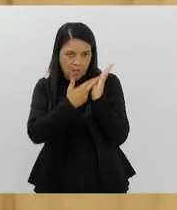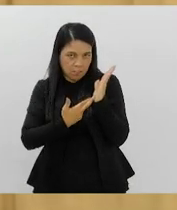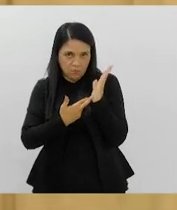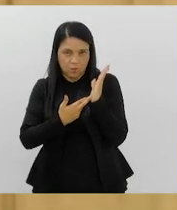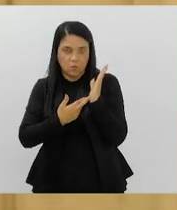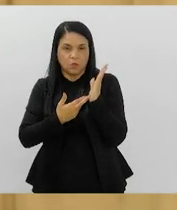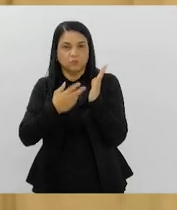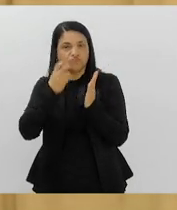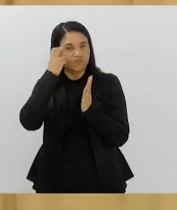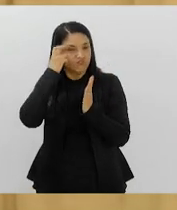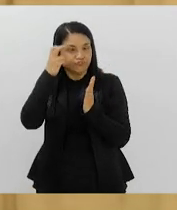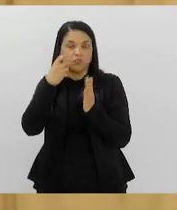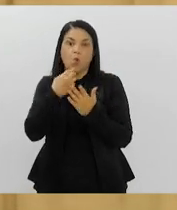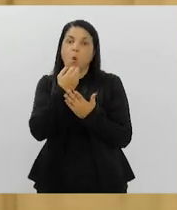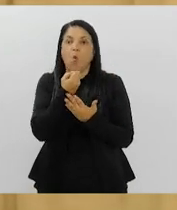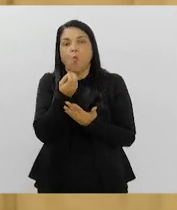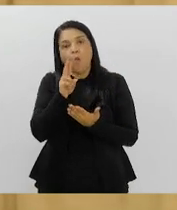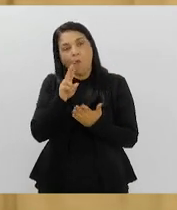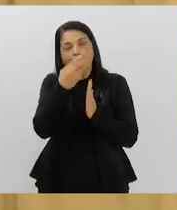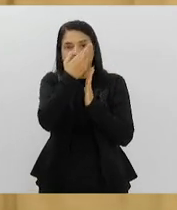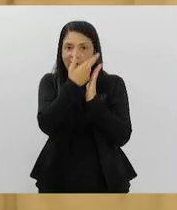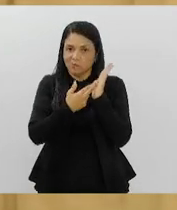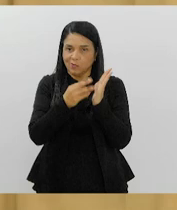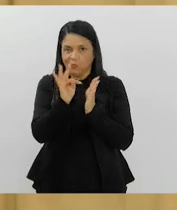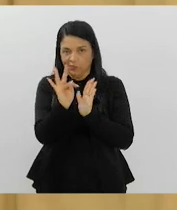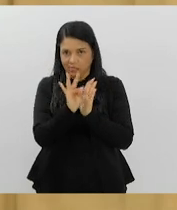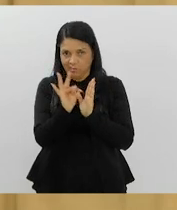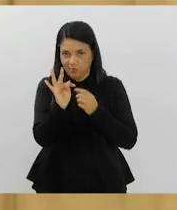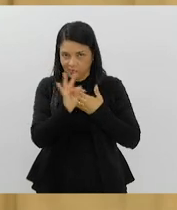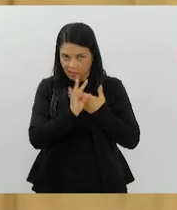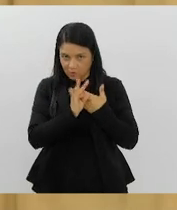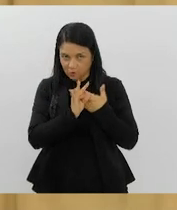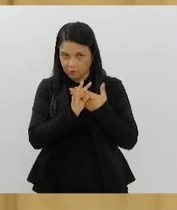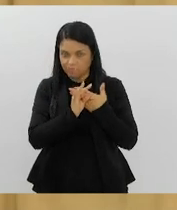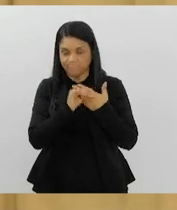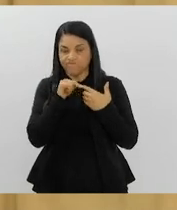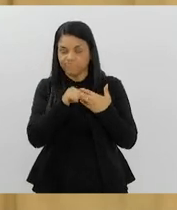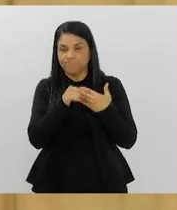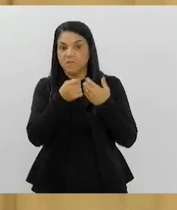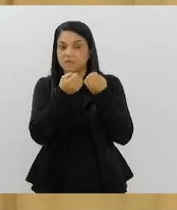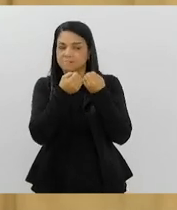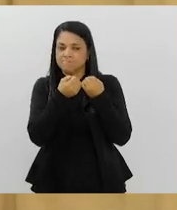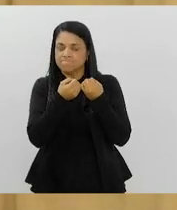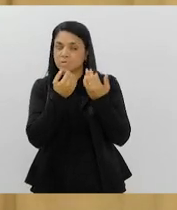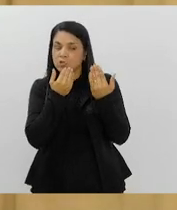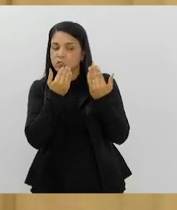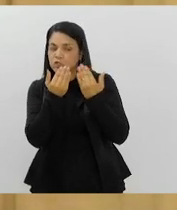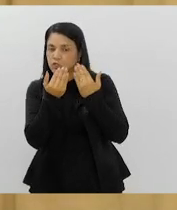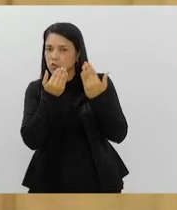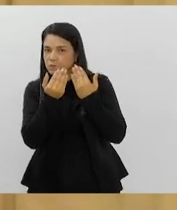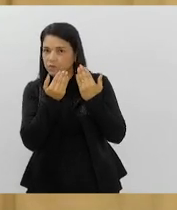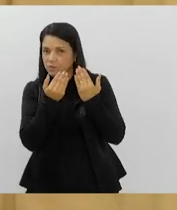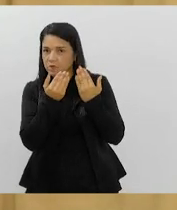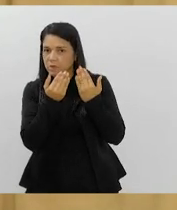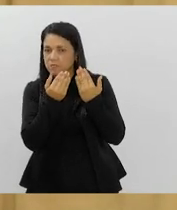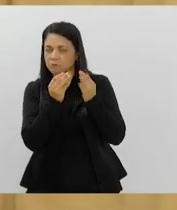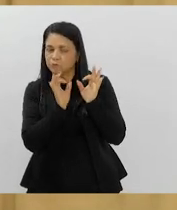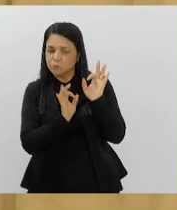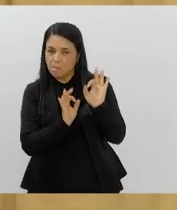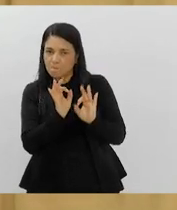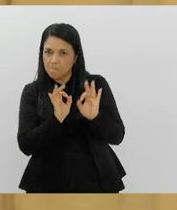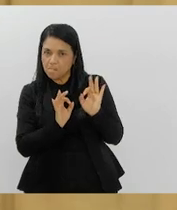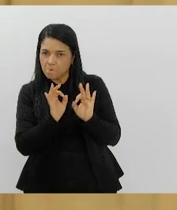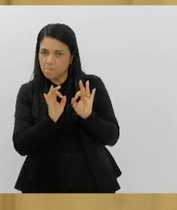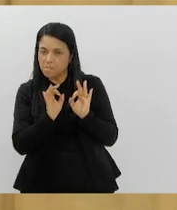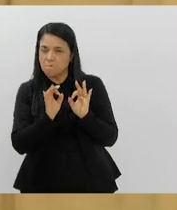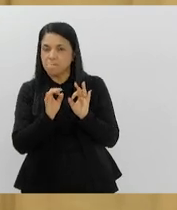ou relatório técnico que mencione alguma suspeita de planejamento de ação